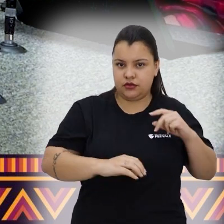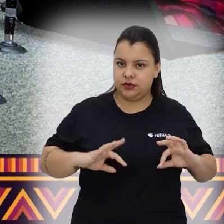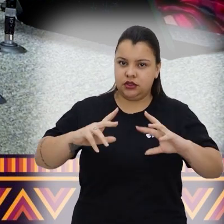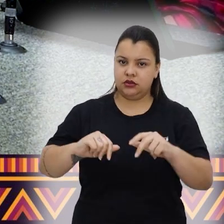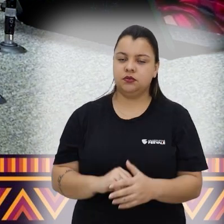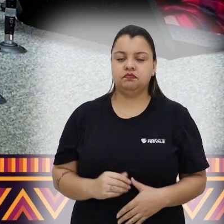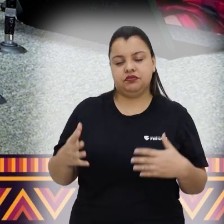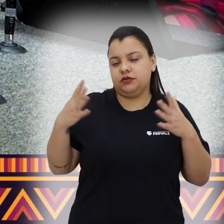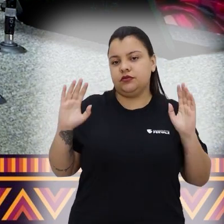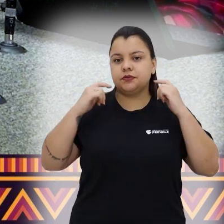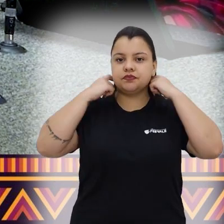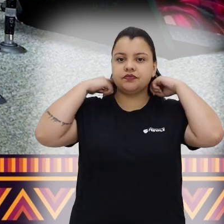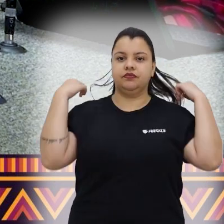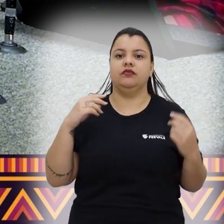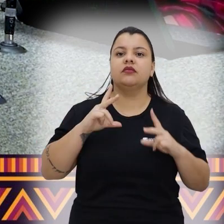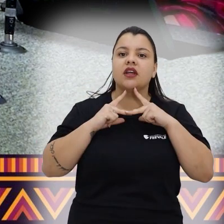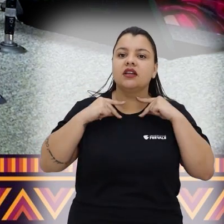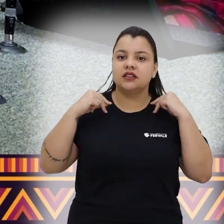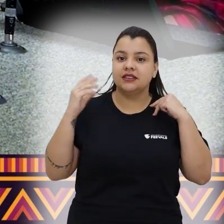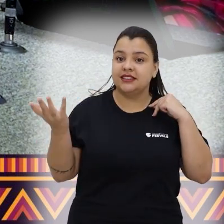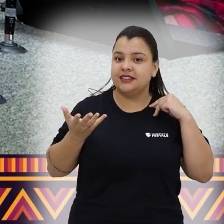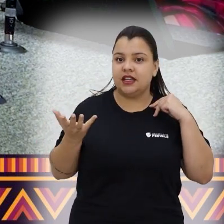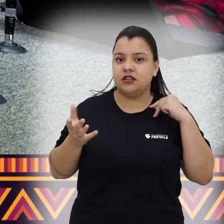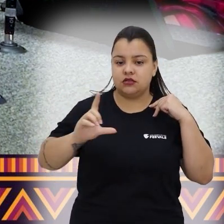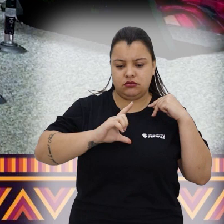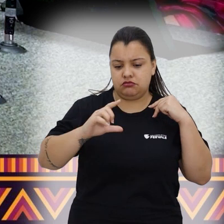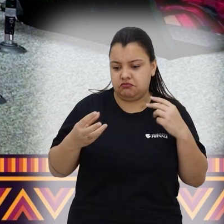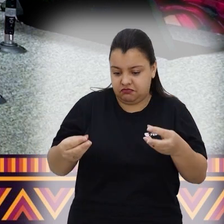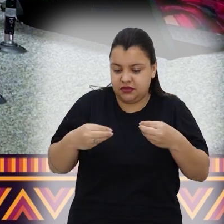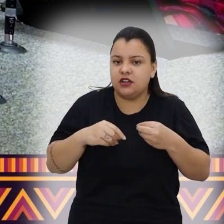E, enfim, né, ser garçom foi o que me deu tudo que eu pude ter na vida,